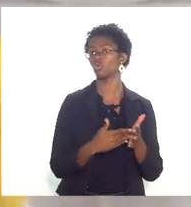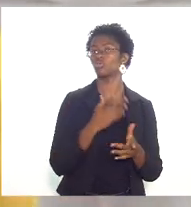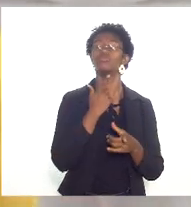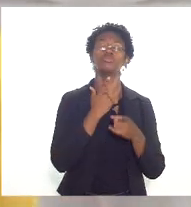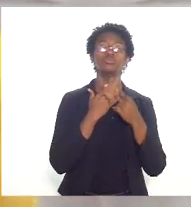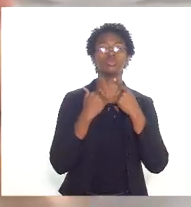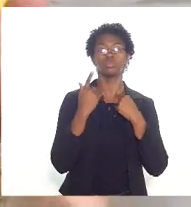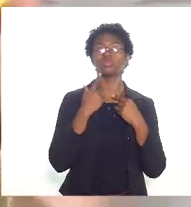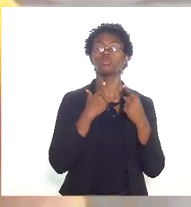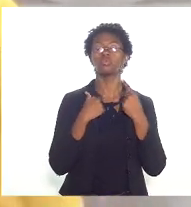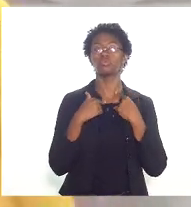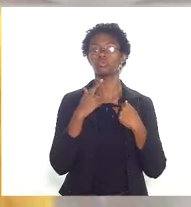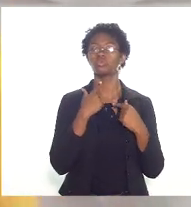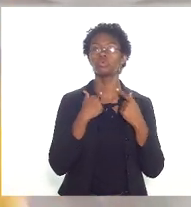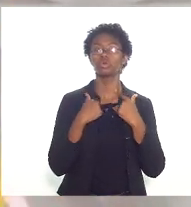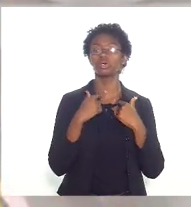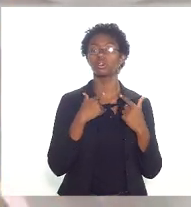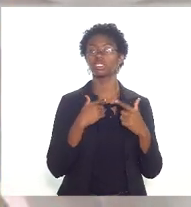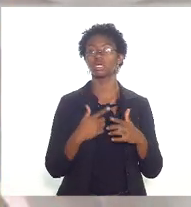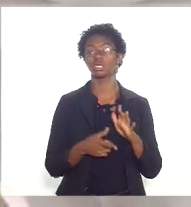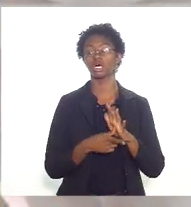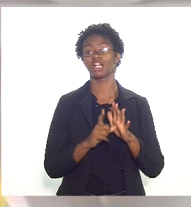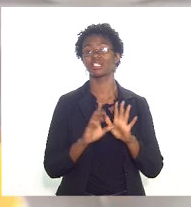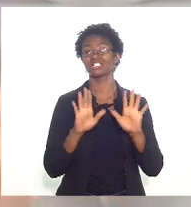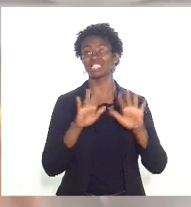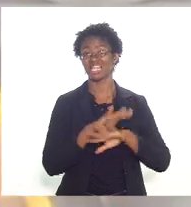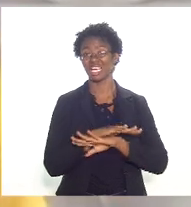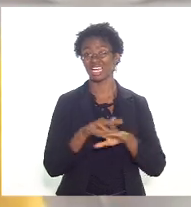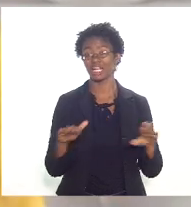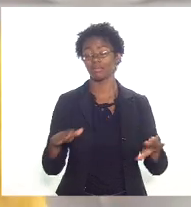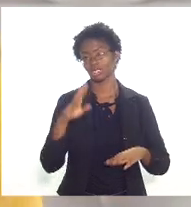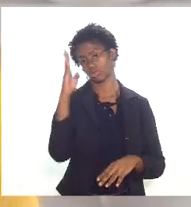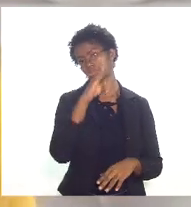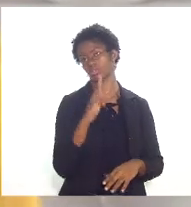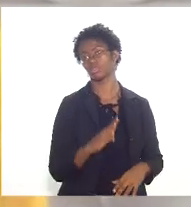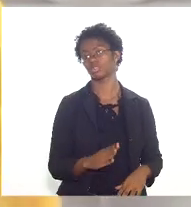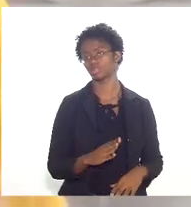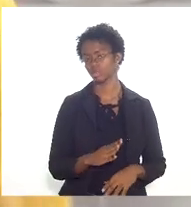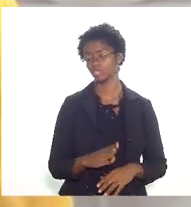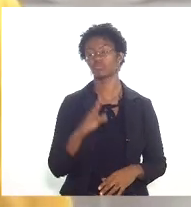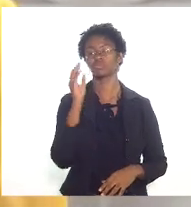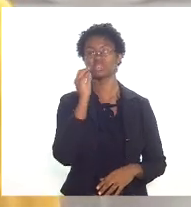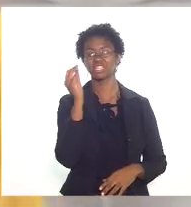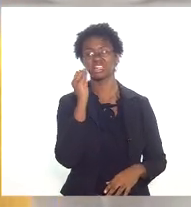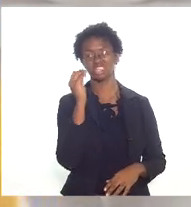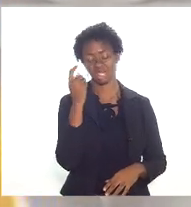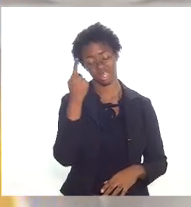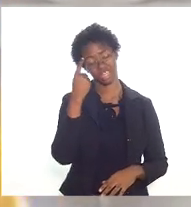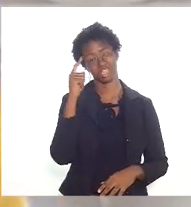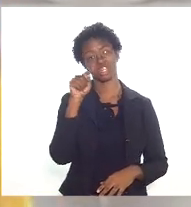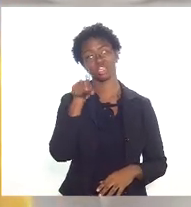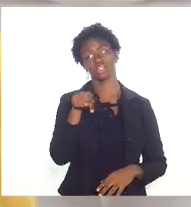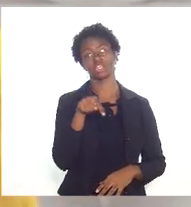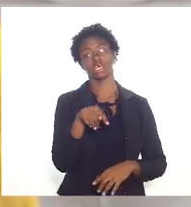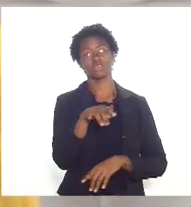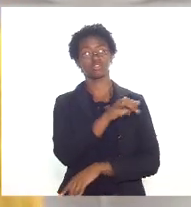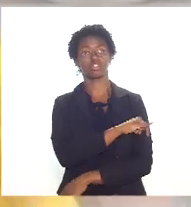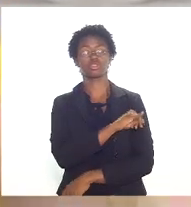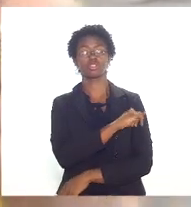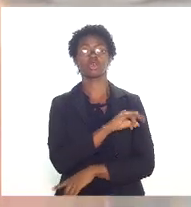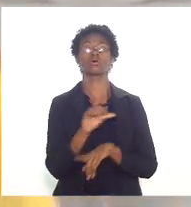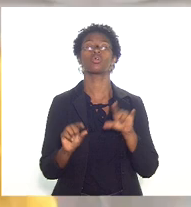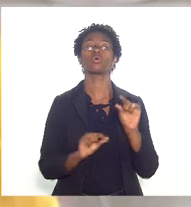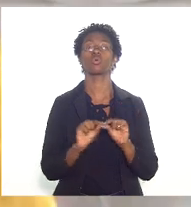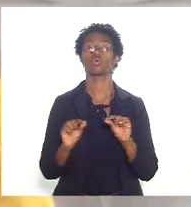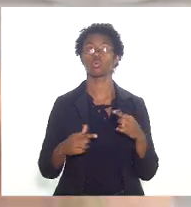antes de acabar com o estado brasileiro e esse o açúcar ideia nefasta do estado mínimo que é